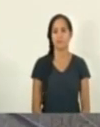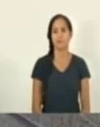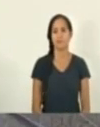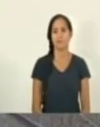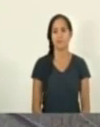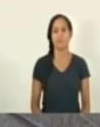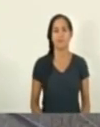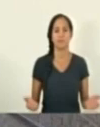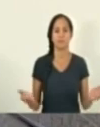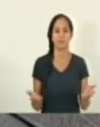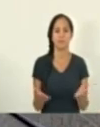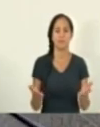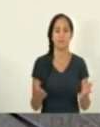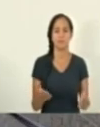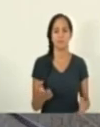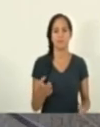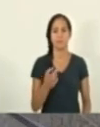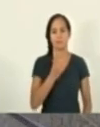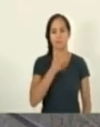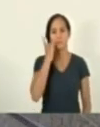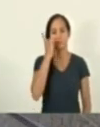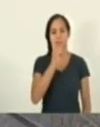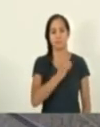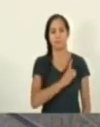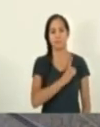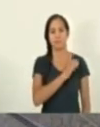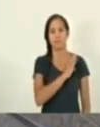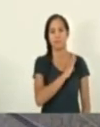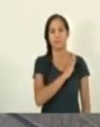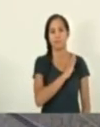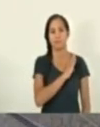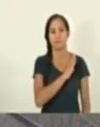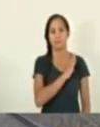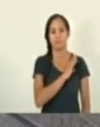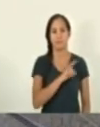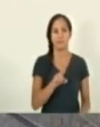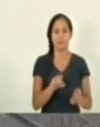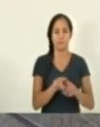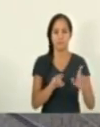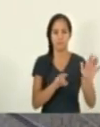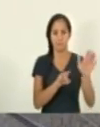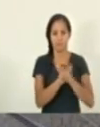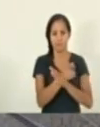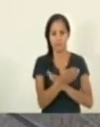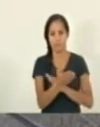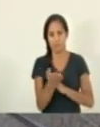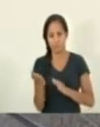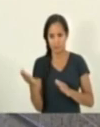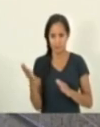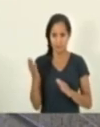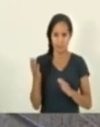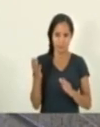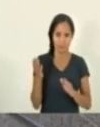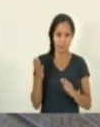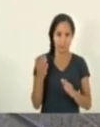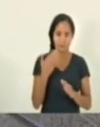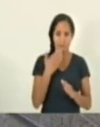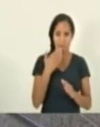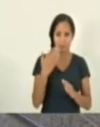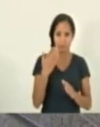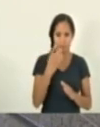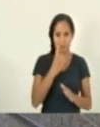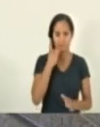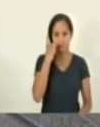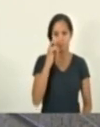Com a palavra agora o delegado Danilo Baense. E eu queria perguntar aos colegas, até por uma solicitação do